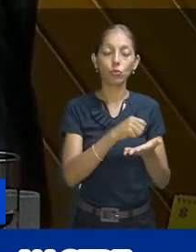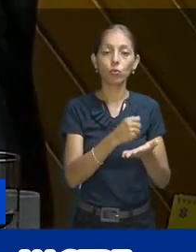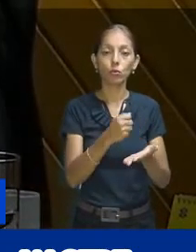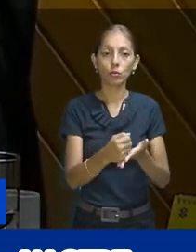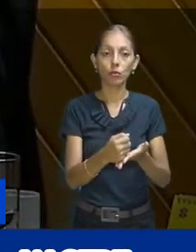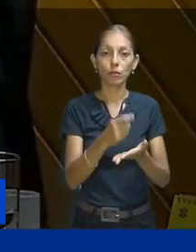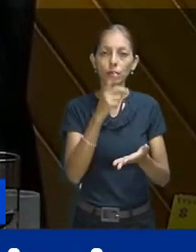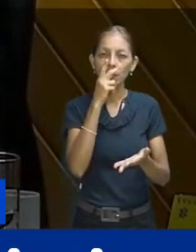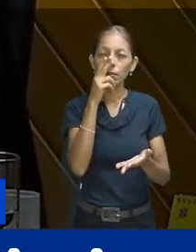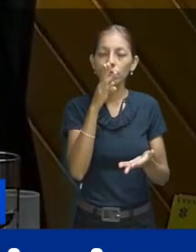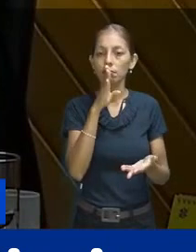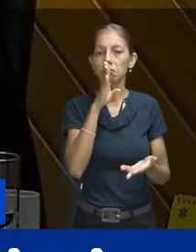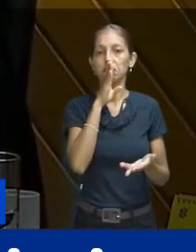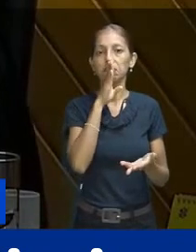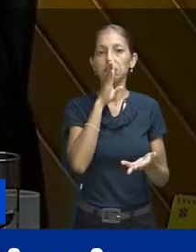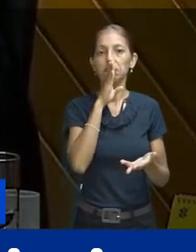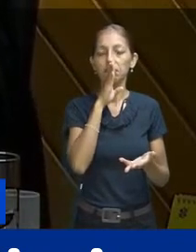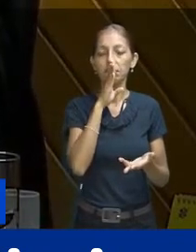CEP